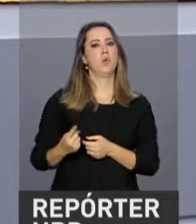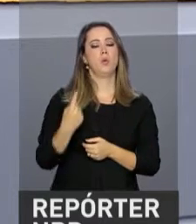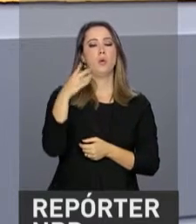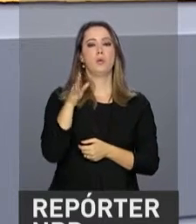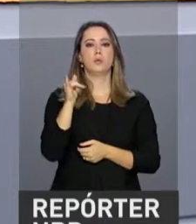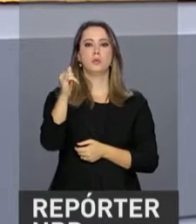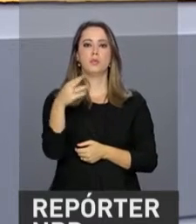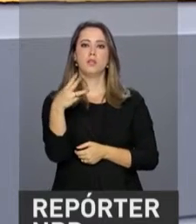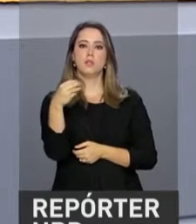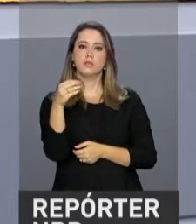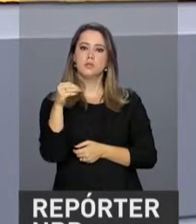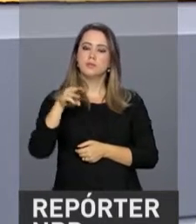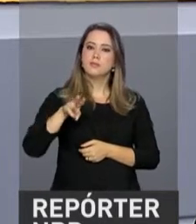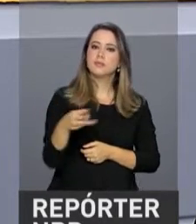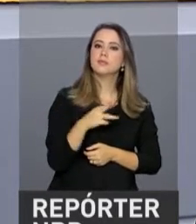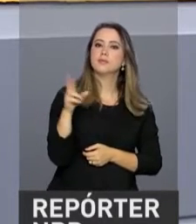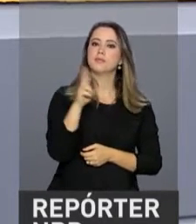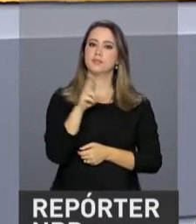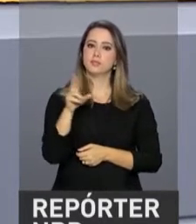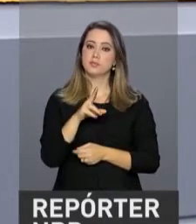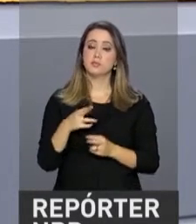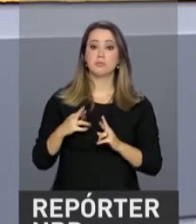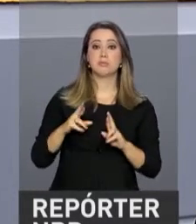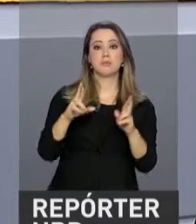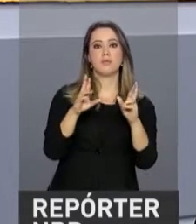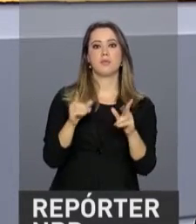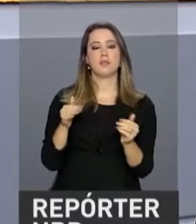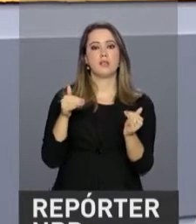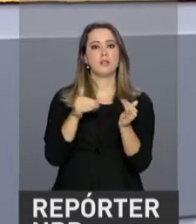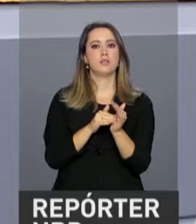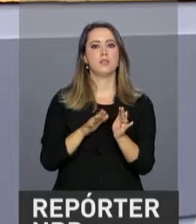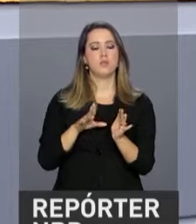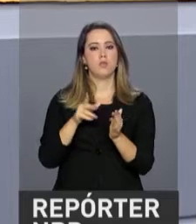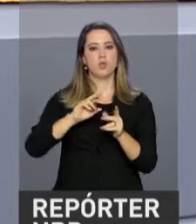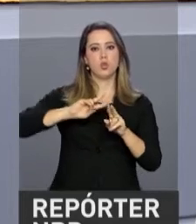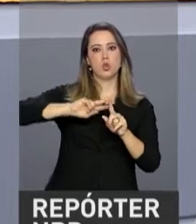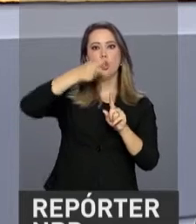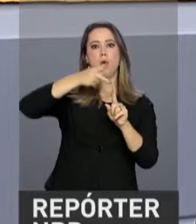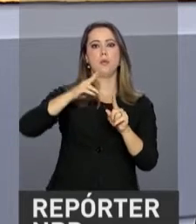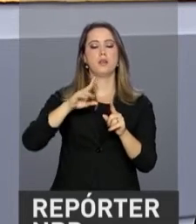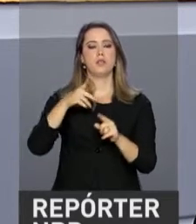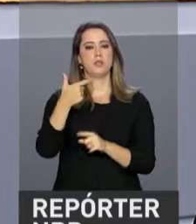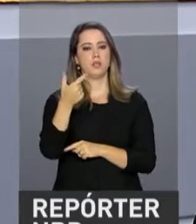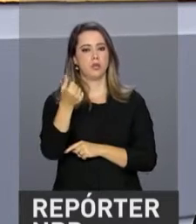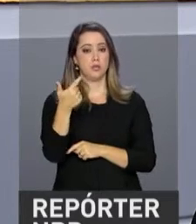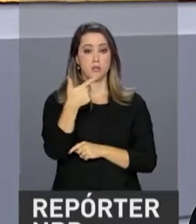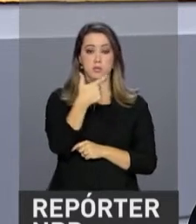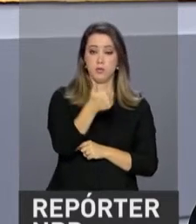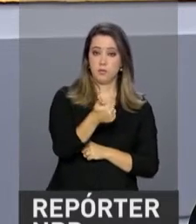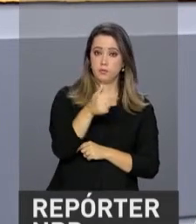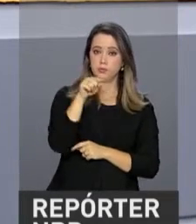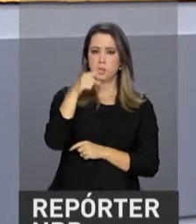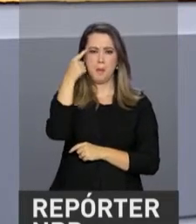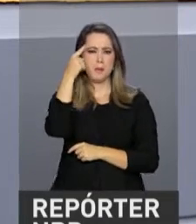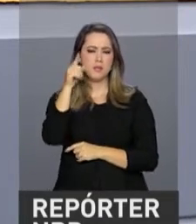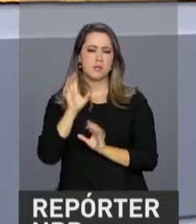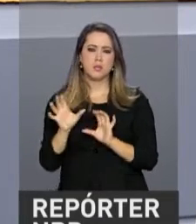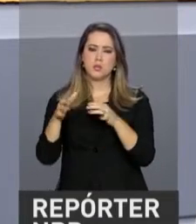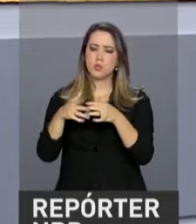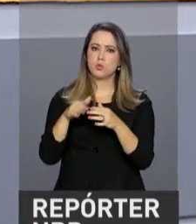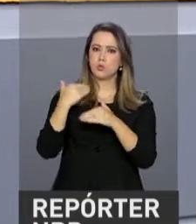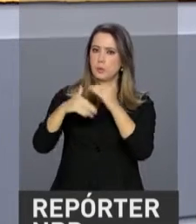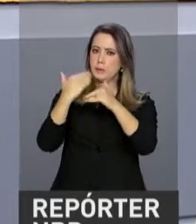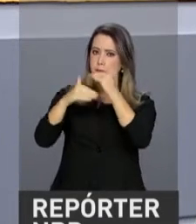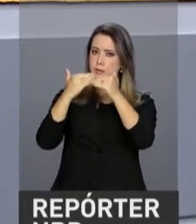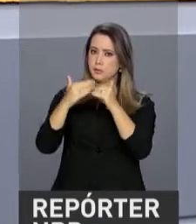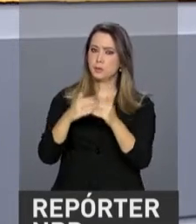bilhão e 300 milhões de reais a expectativa é de que esse valor dobre até 2021 pensando nesse mercado com